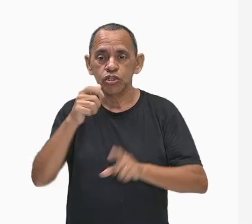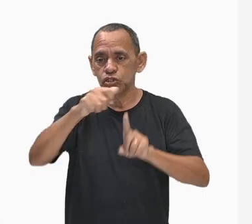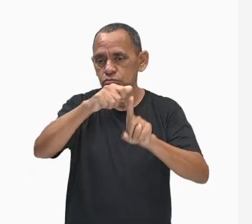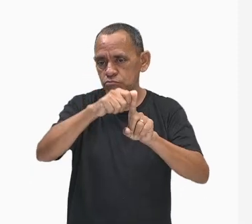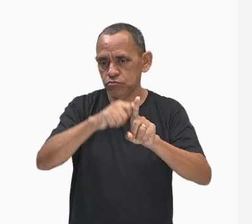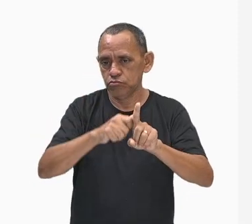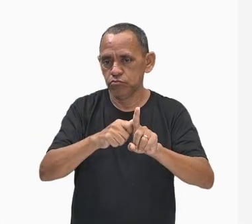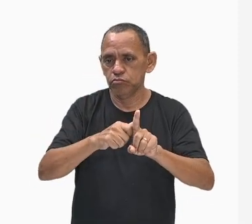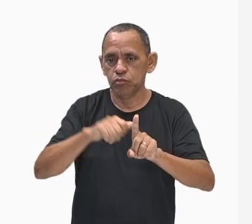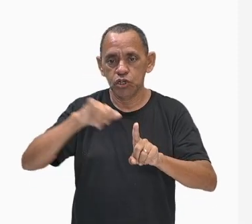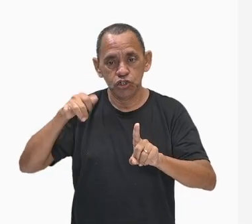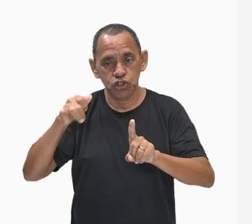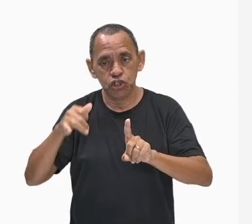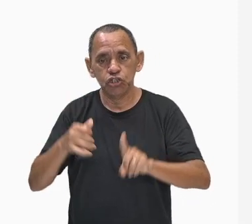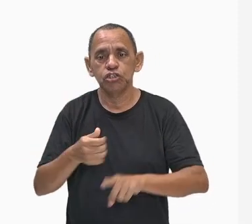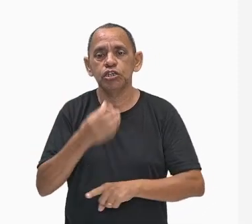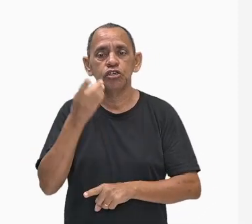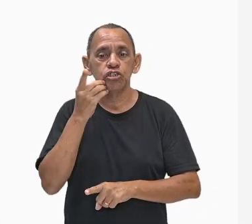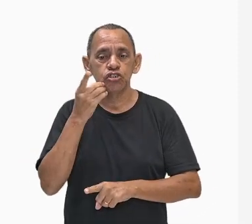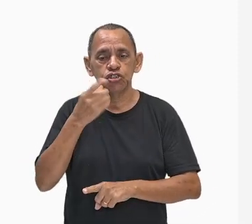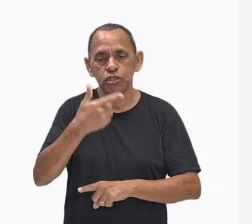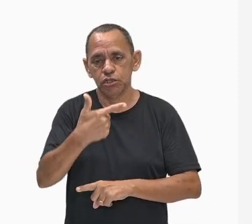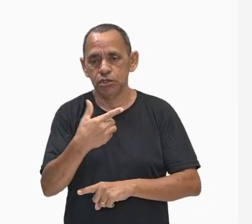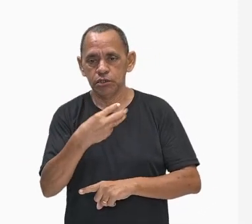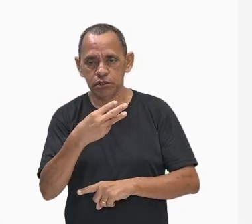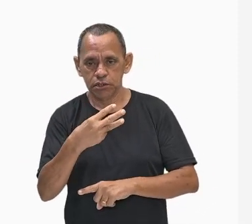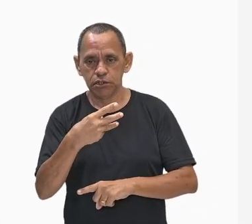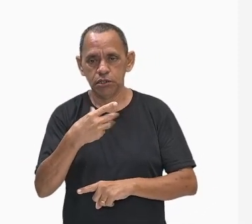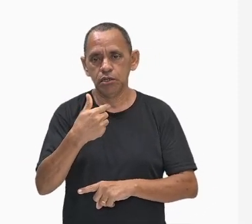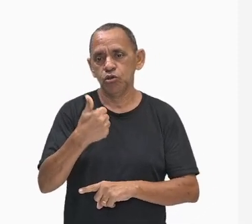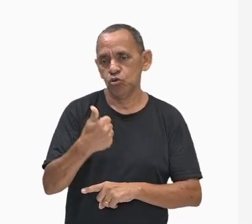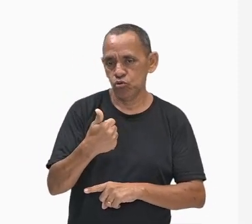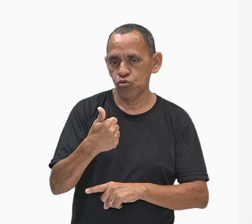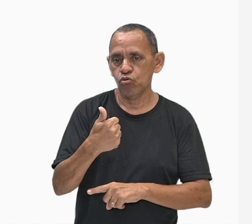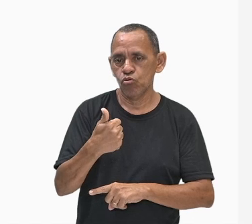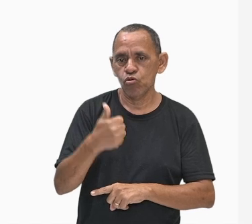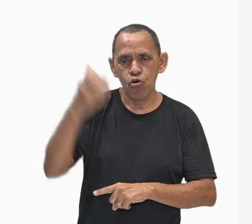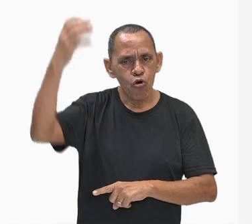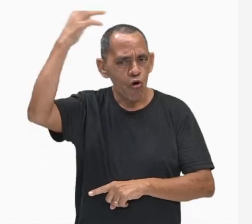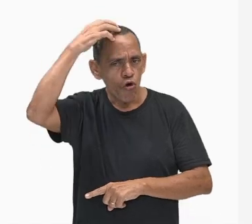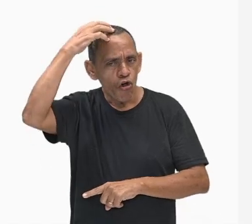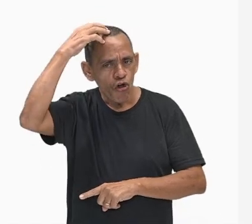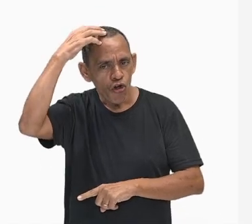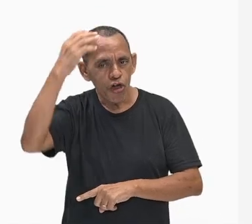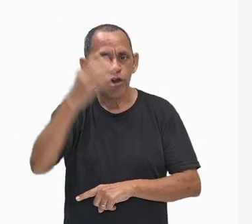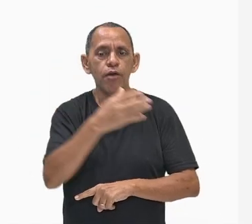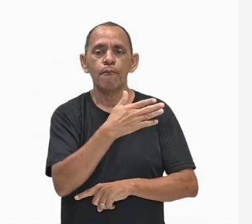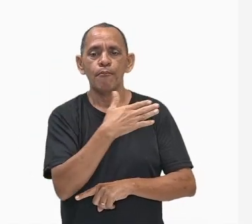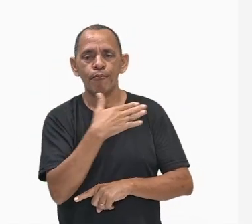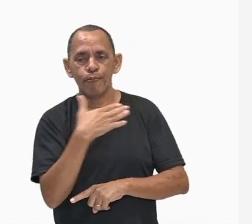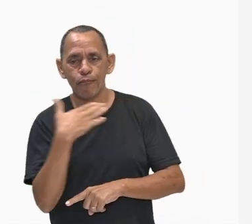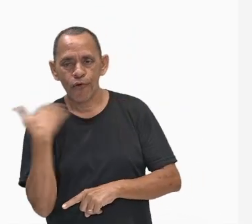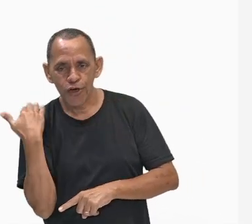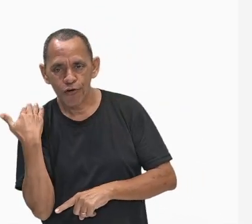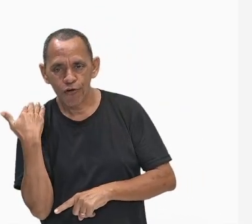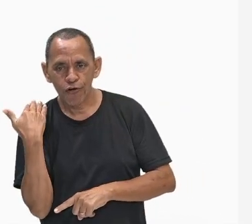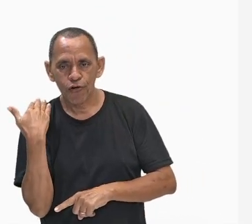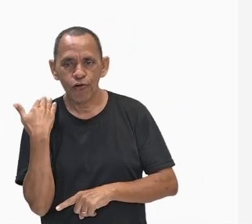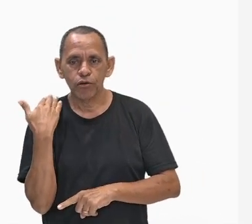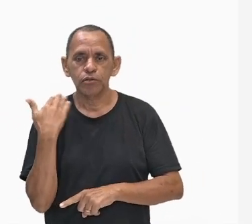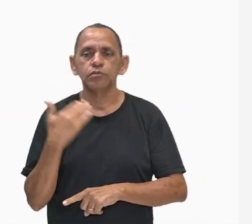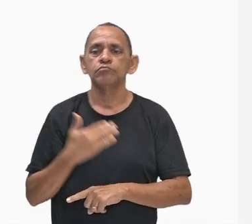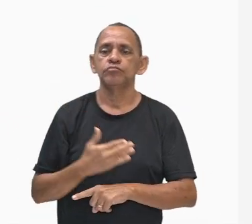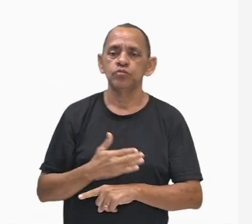o monarca era decapitado em praça pública por ordem do parlamento. A república foi proclamada